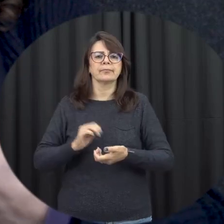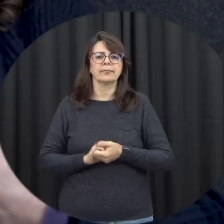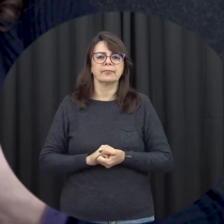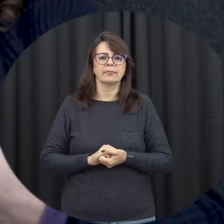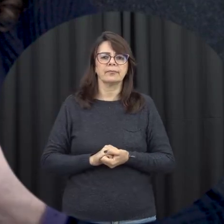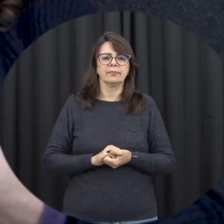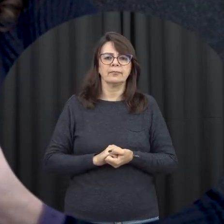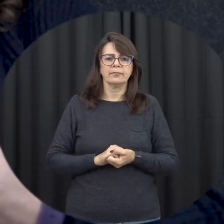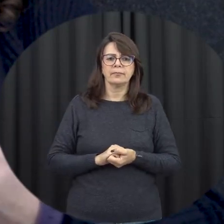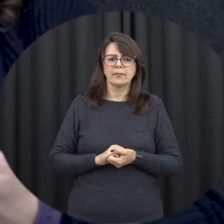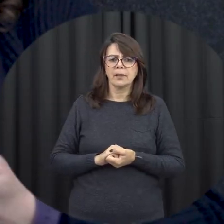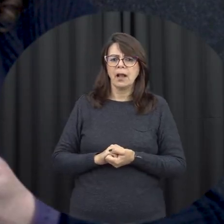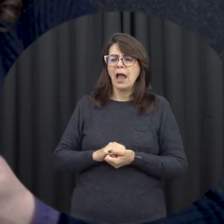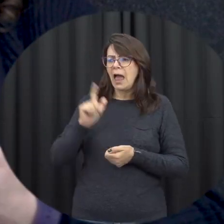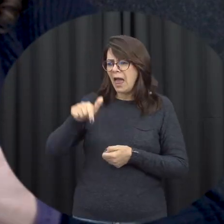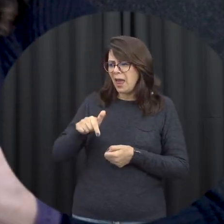então